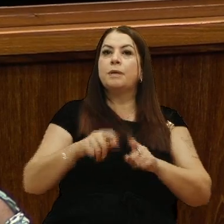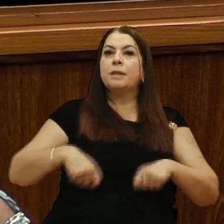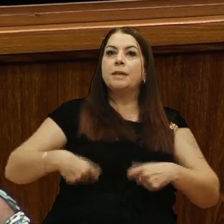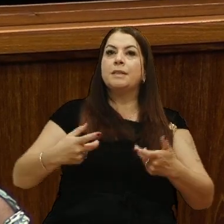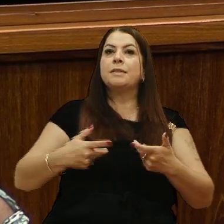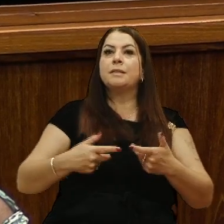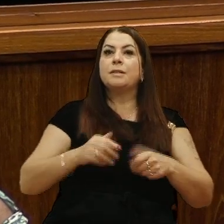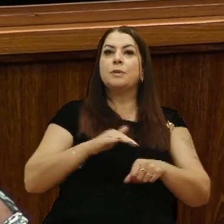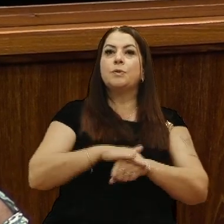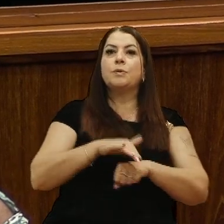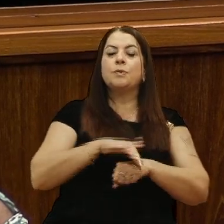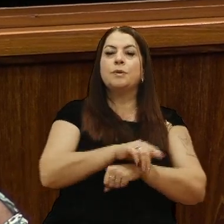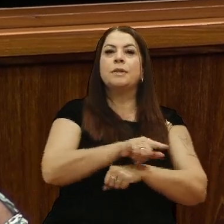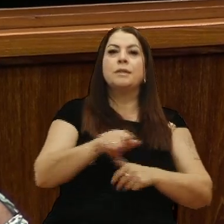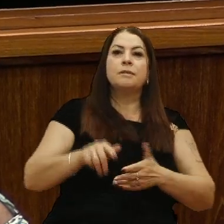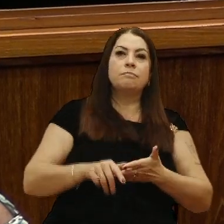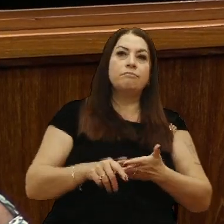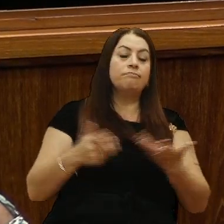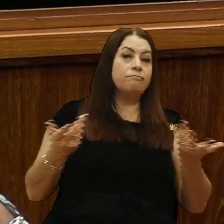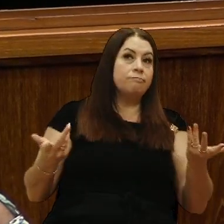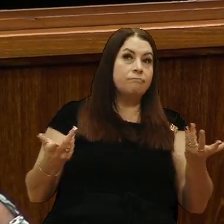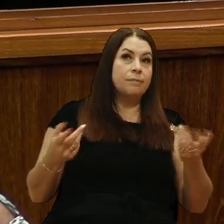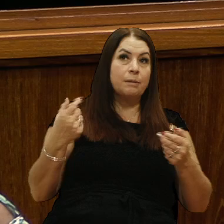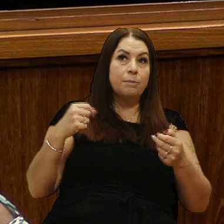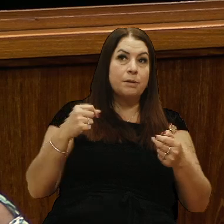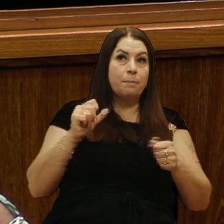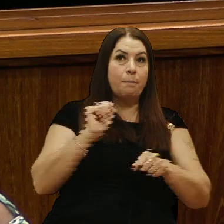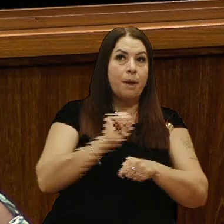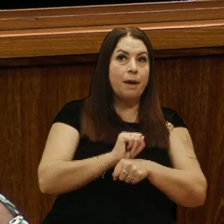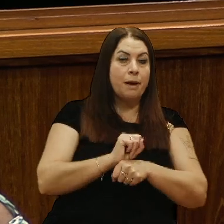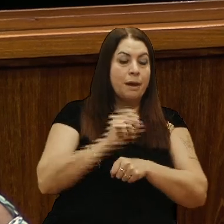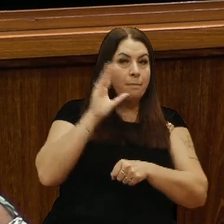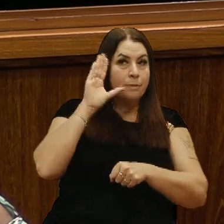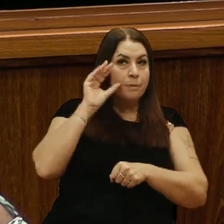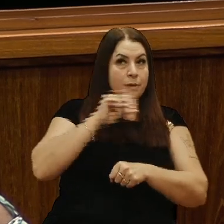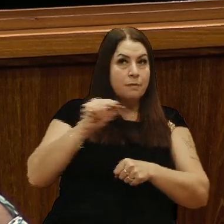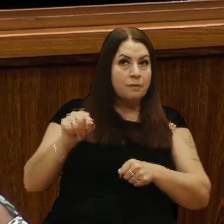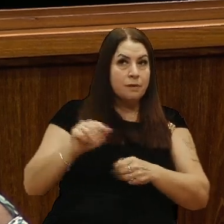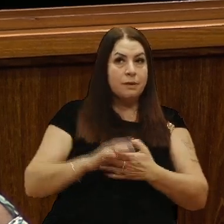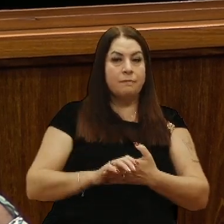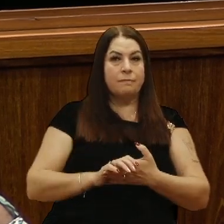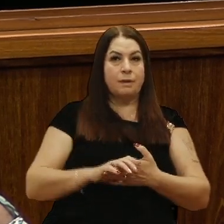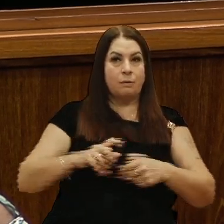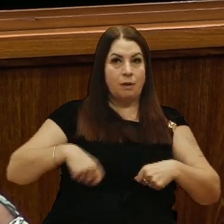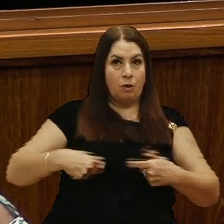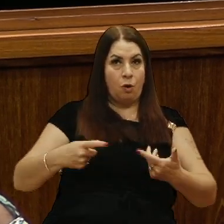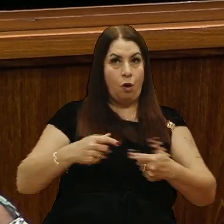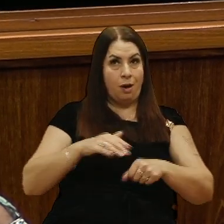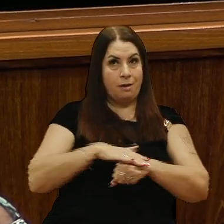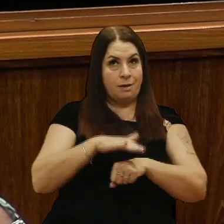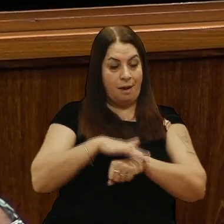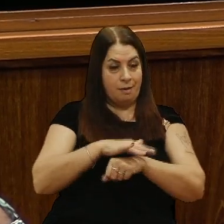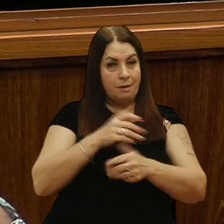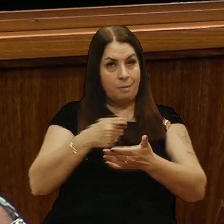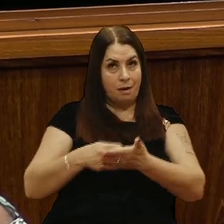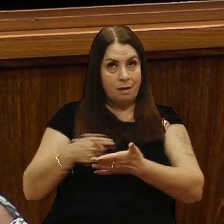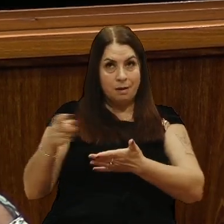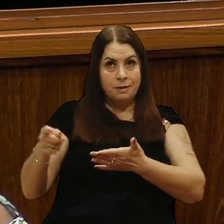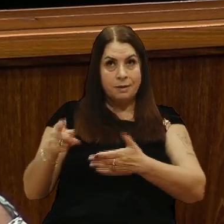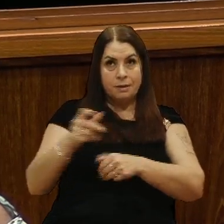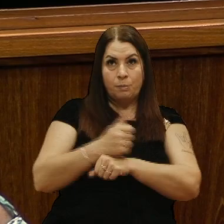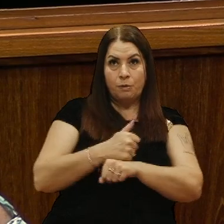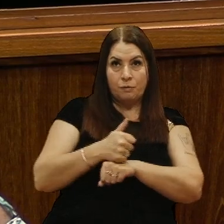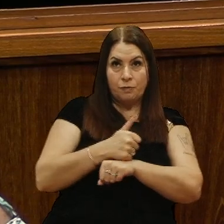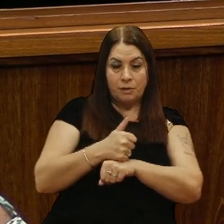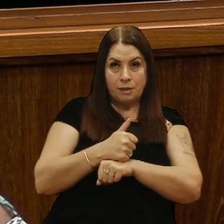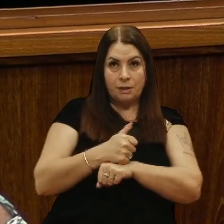com horas extras? É isso que a gente precisa parar para observar. Além de gastar com as horas extras, esses profissionais